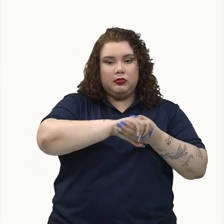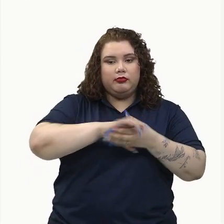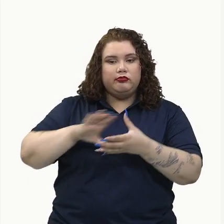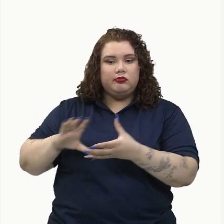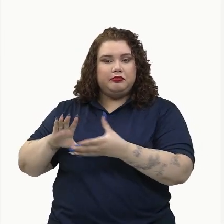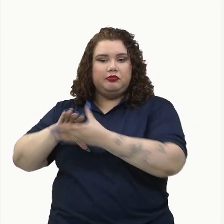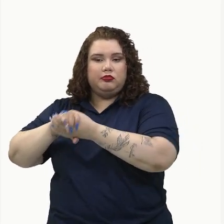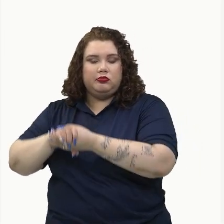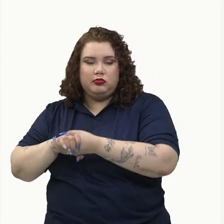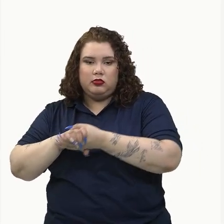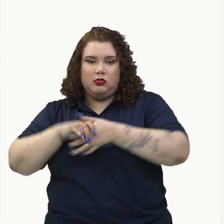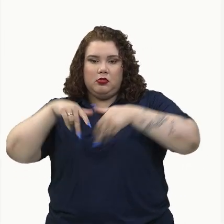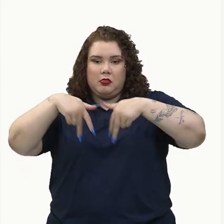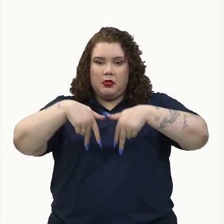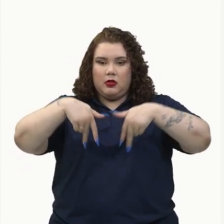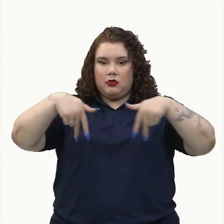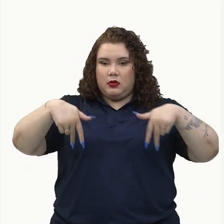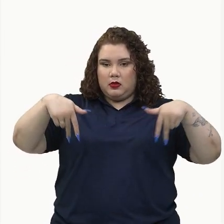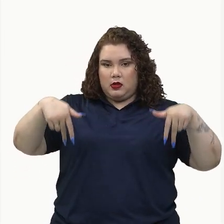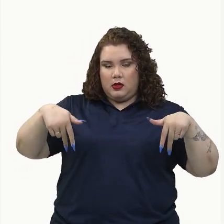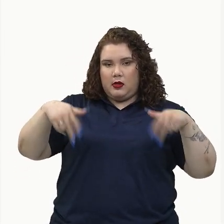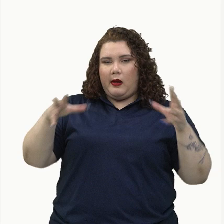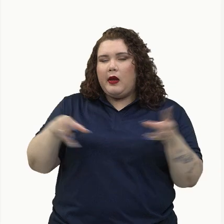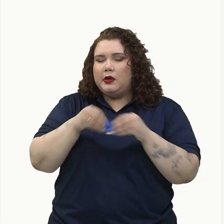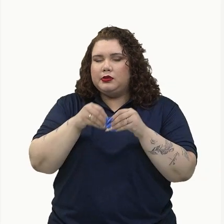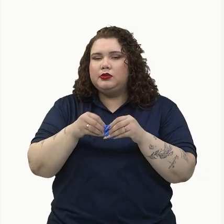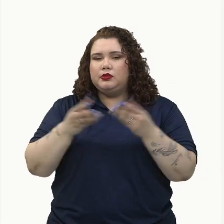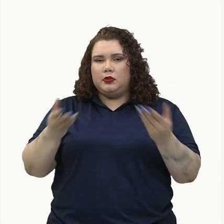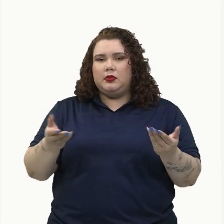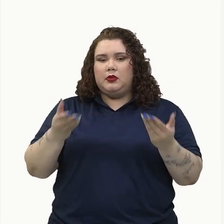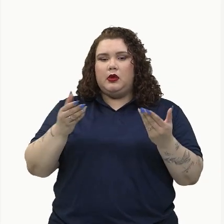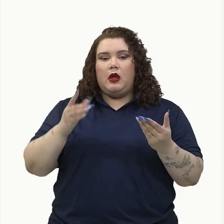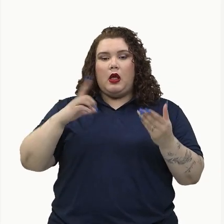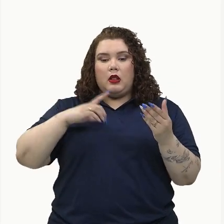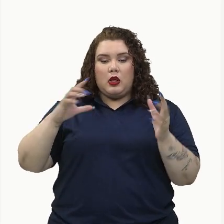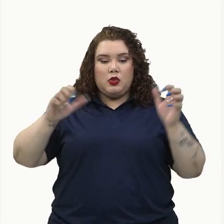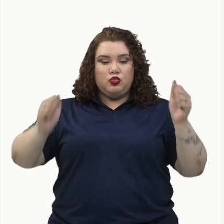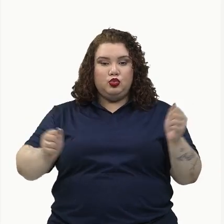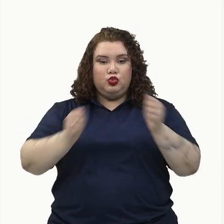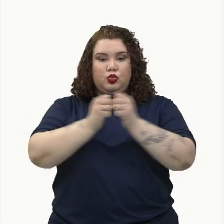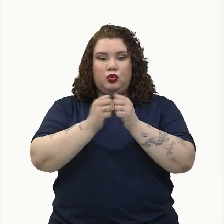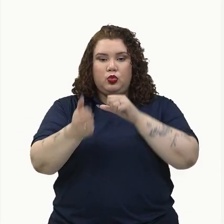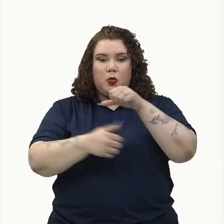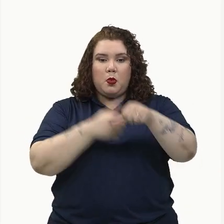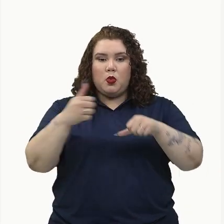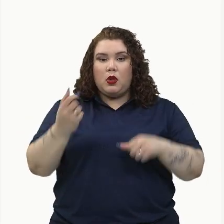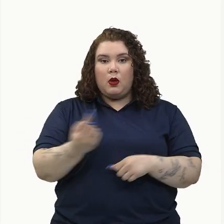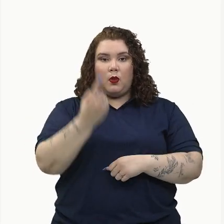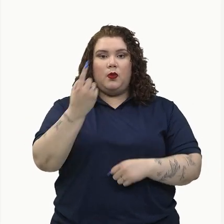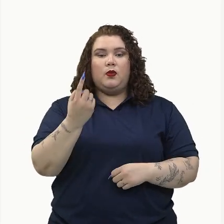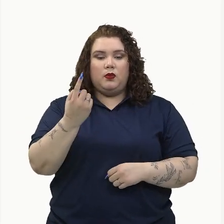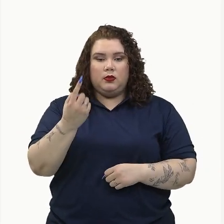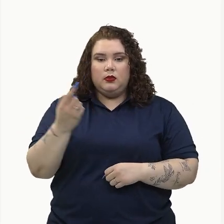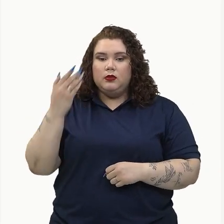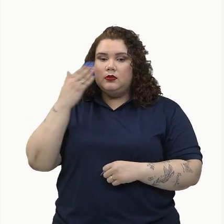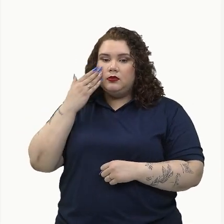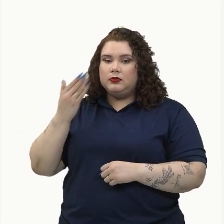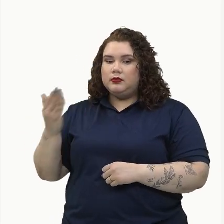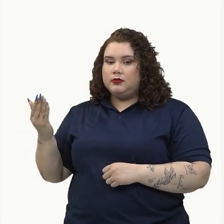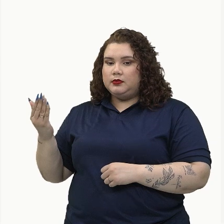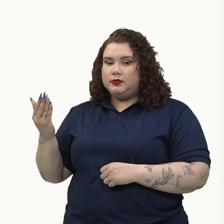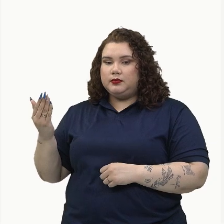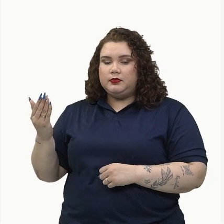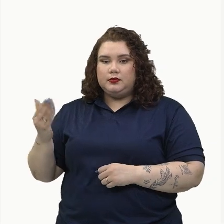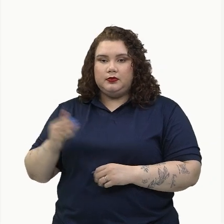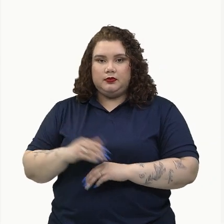uma pessoa, de outra, para resumir, para ficar em um só, para ficar assim. No final, eu quero